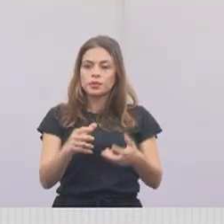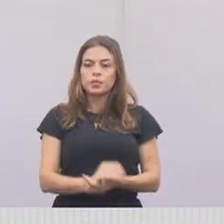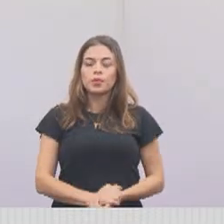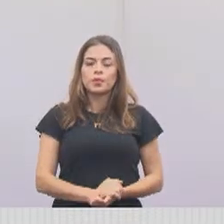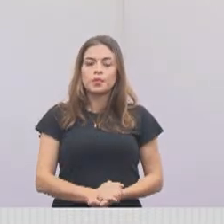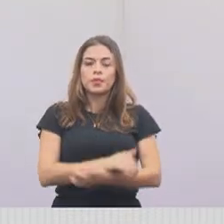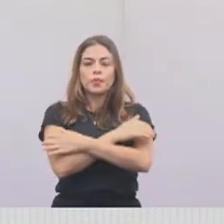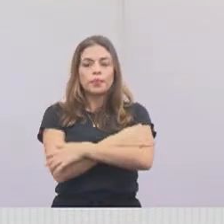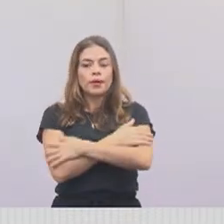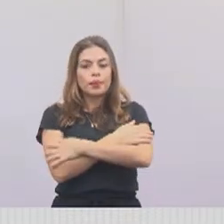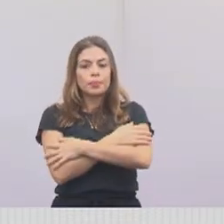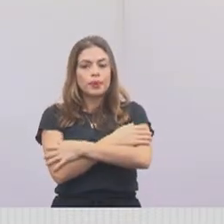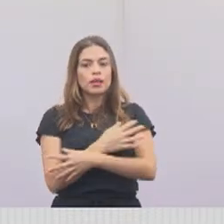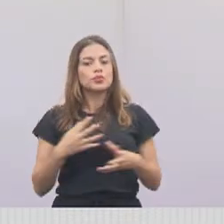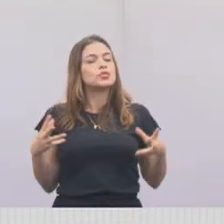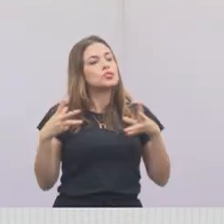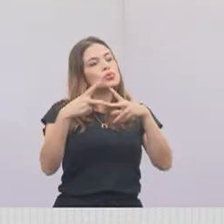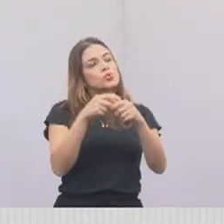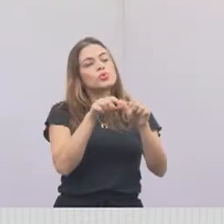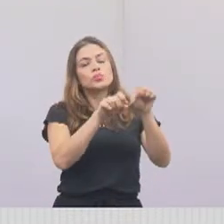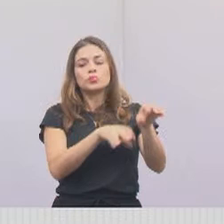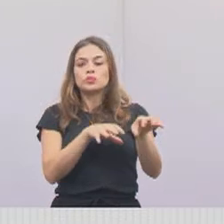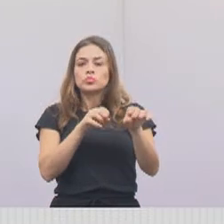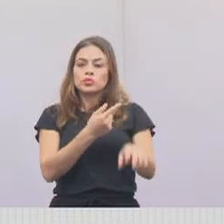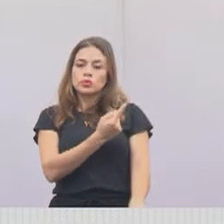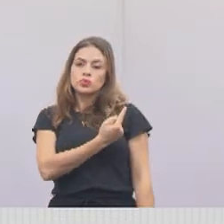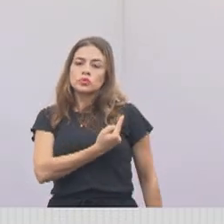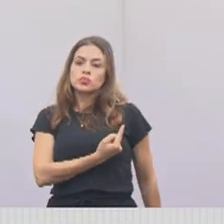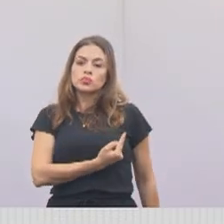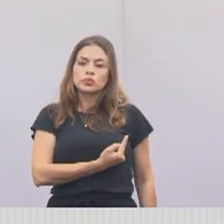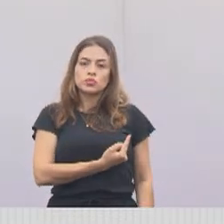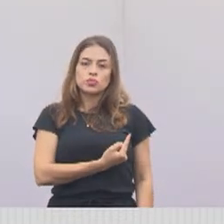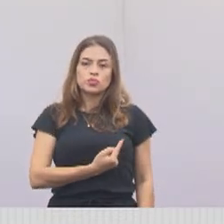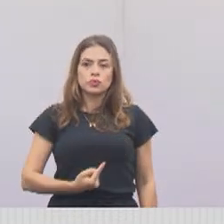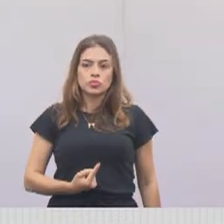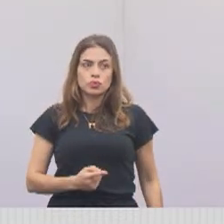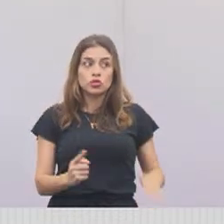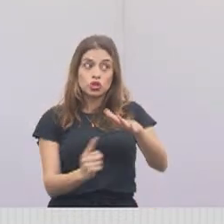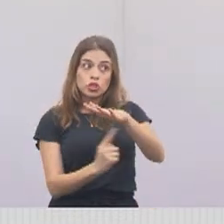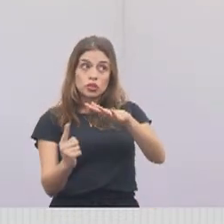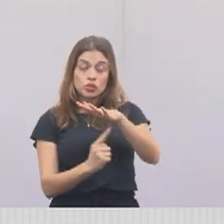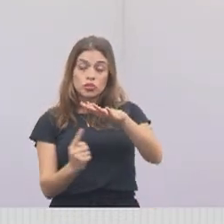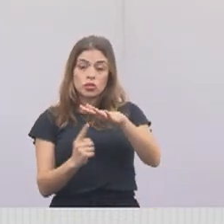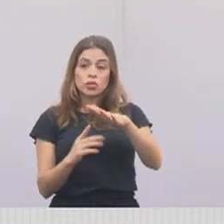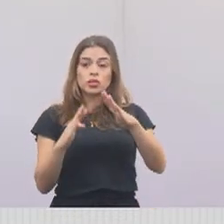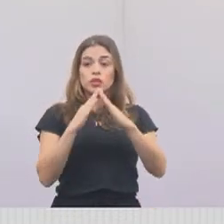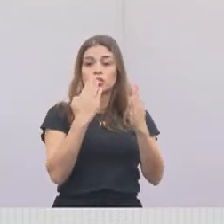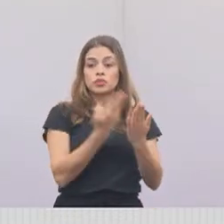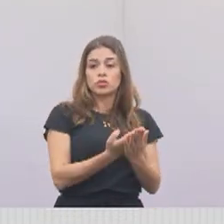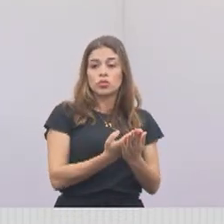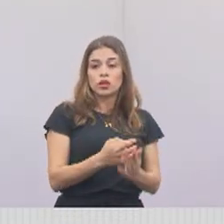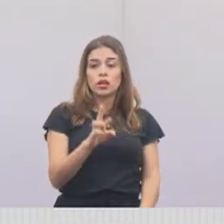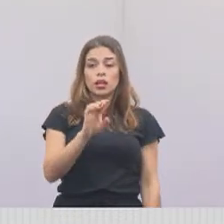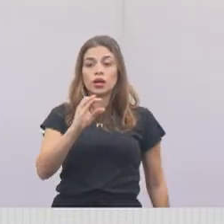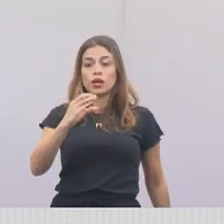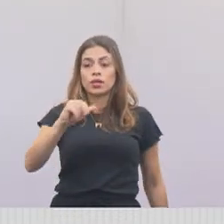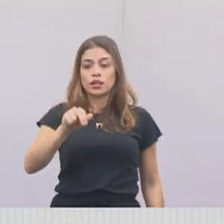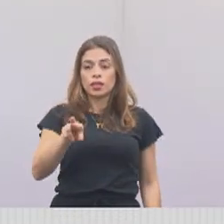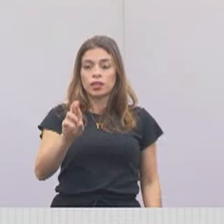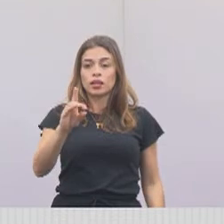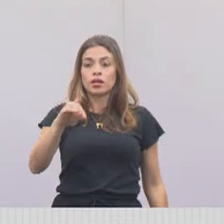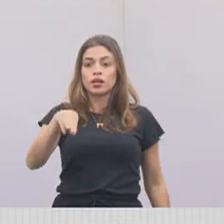Um abraço aí a todos os educadores e gestores da escola Ricardina, pelo trabalho que vem fazendo aqui no nosso